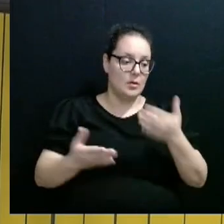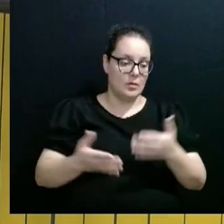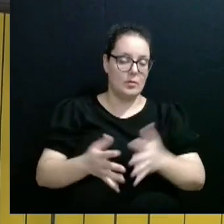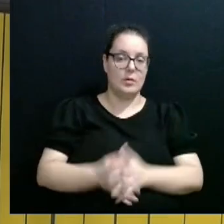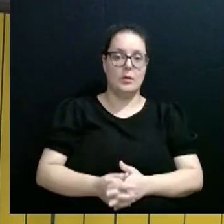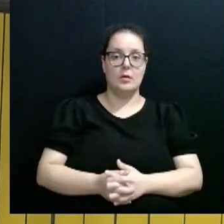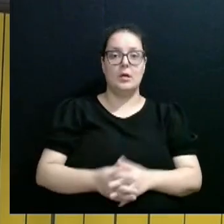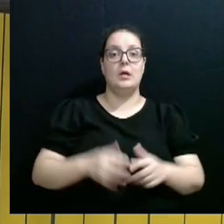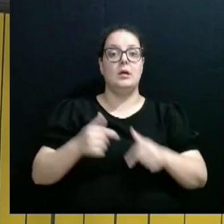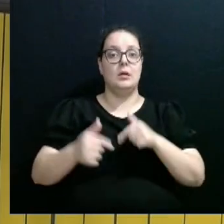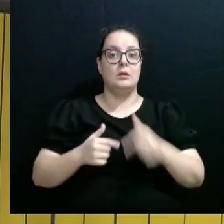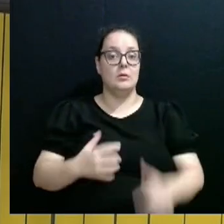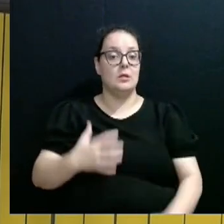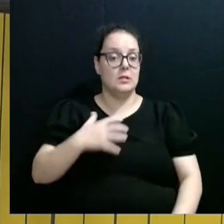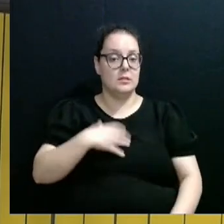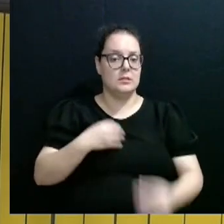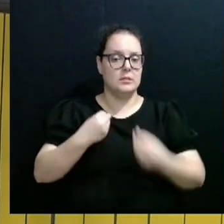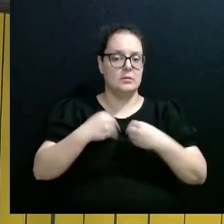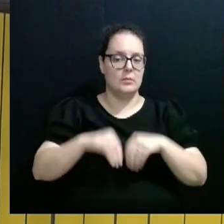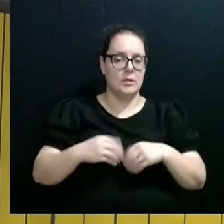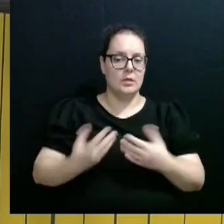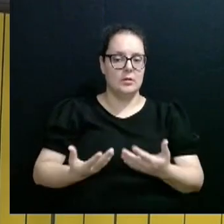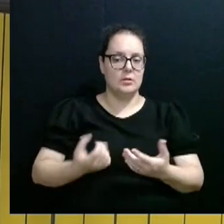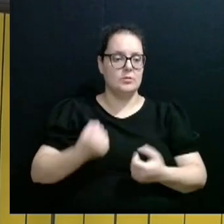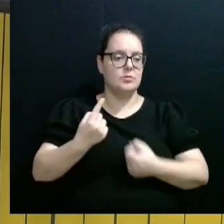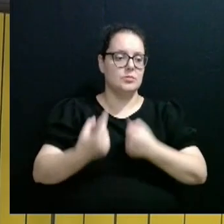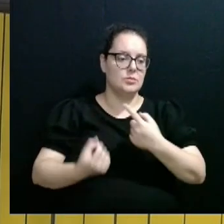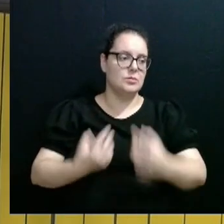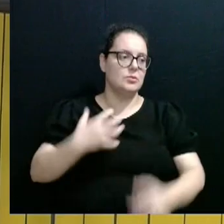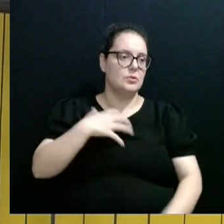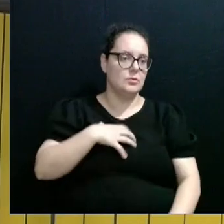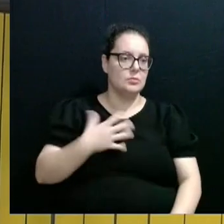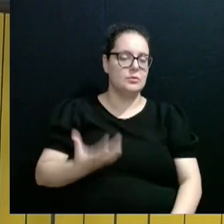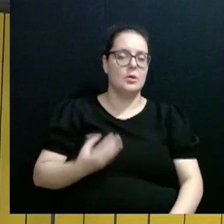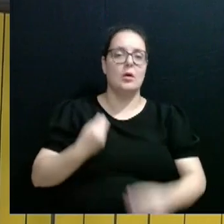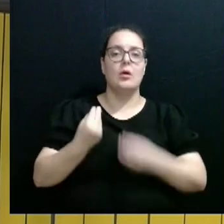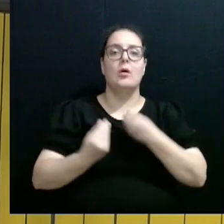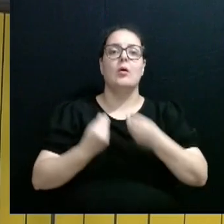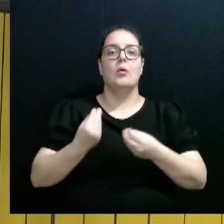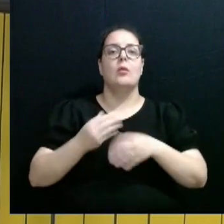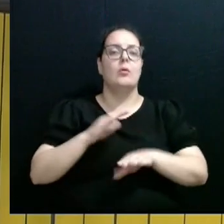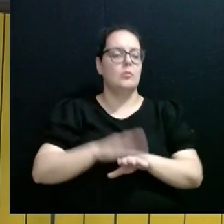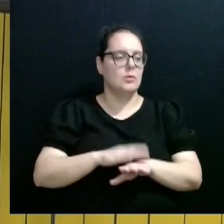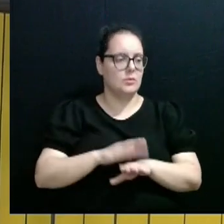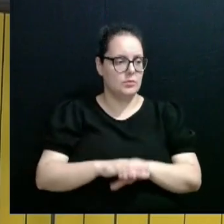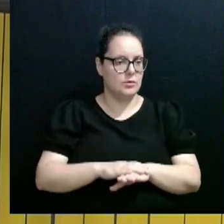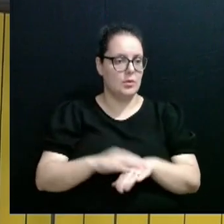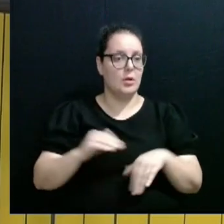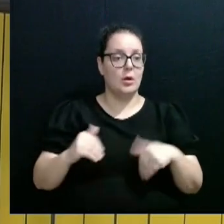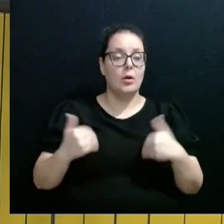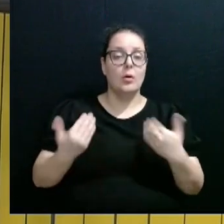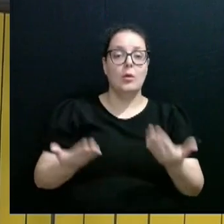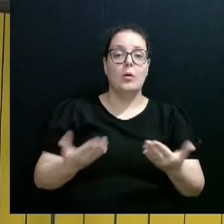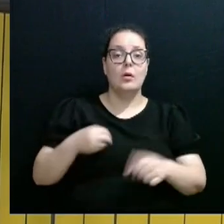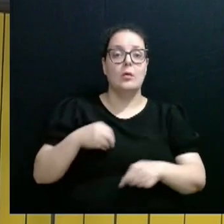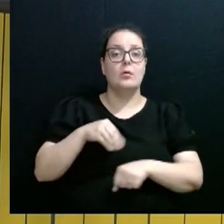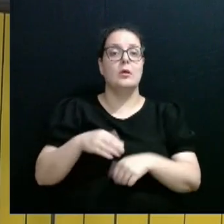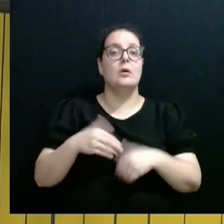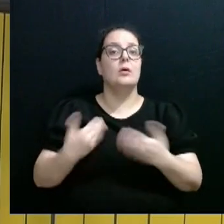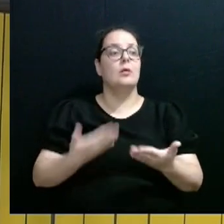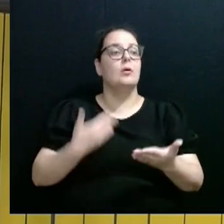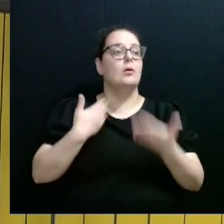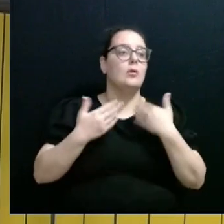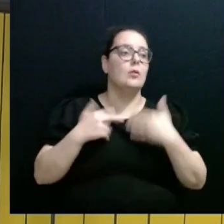sentir prejudicado de alguma forma, como ele deve agir? Qual é a indicação? Conversar com o